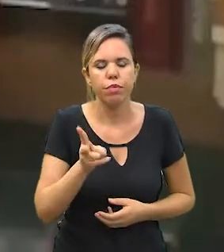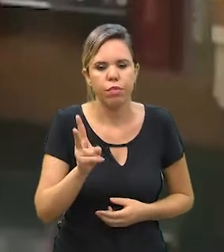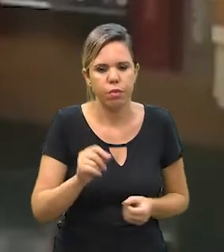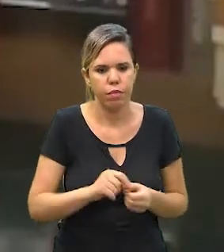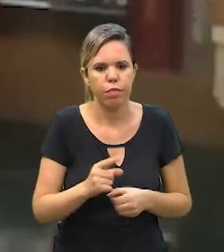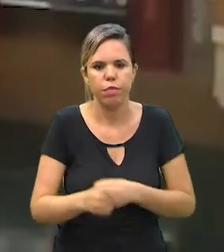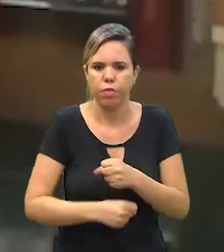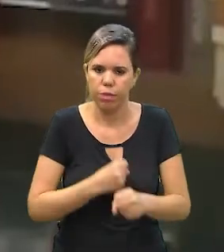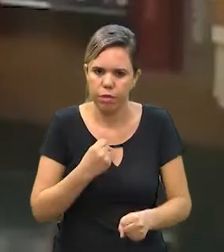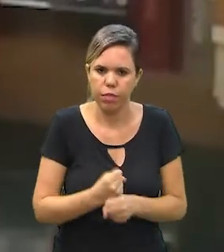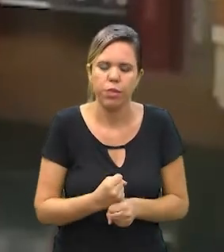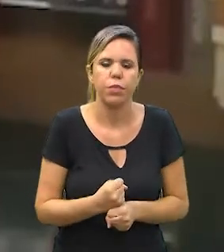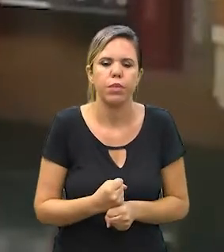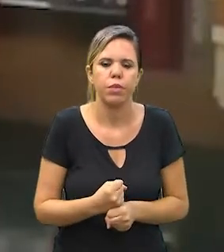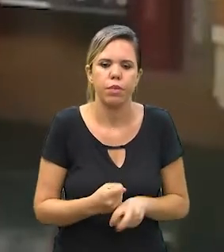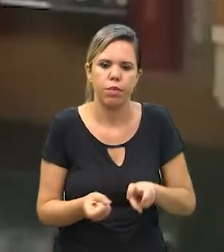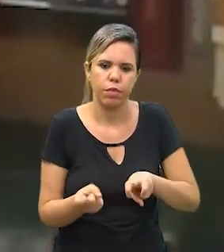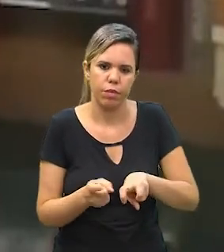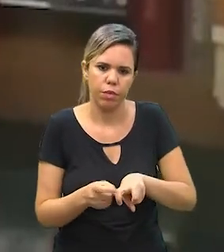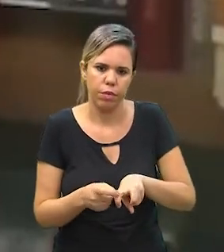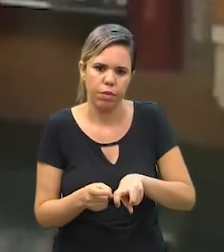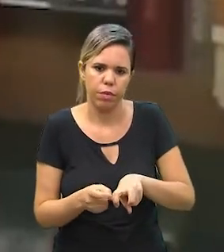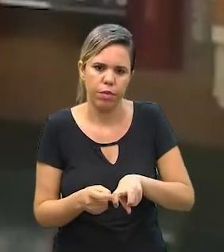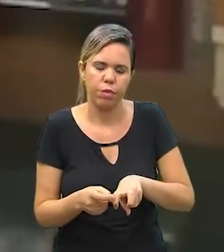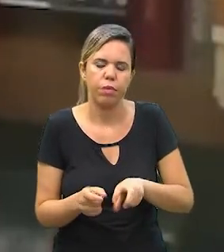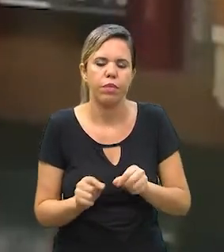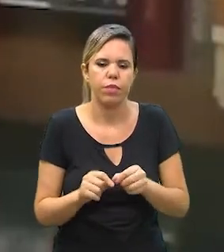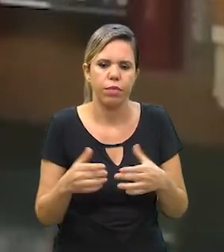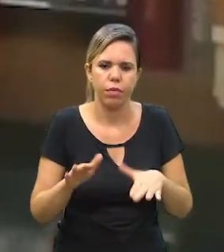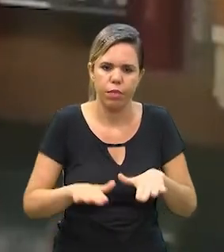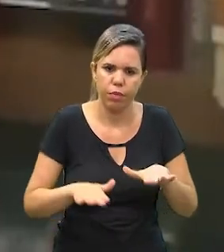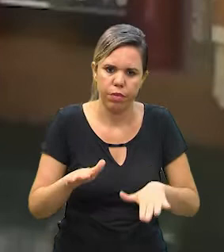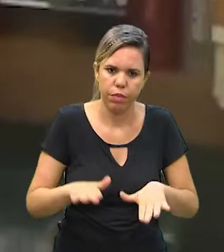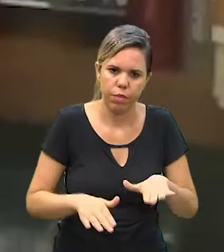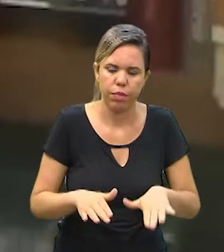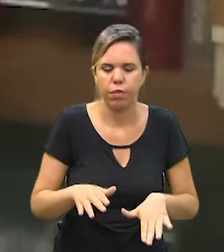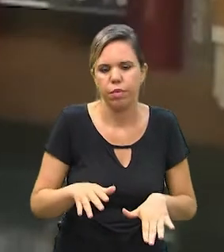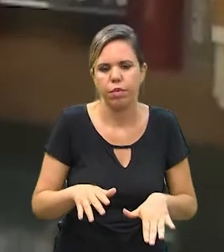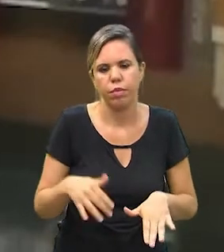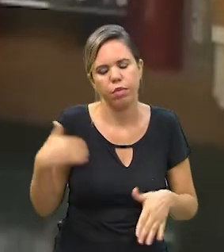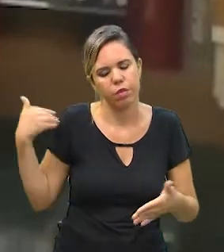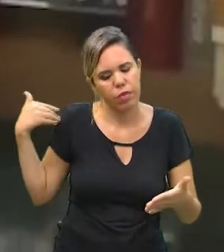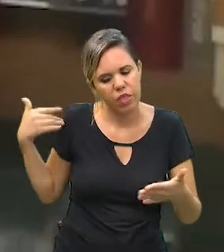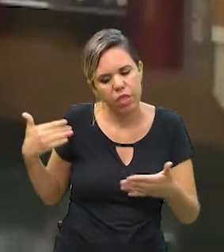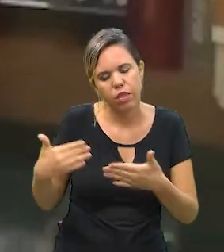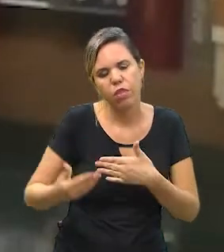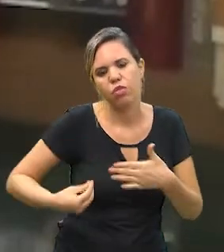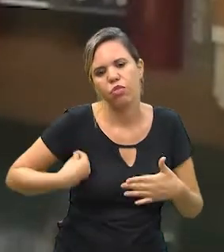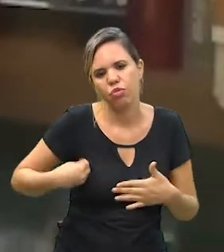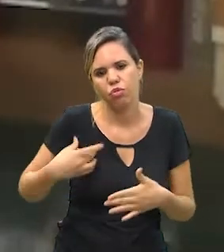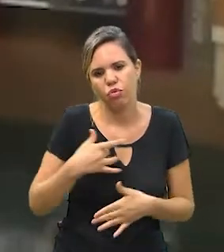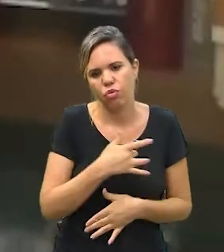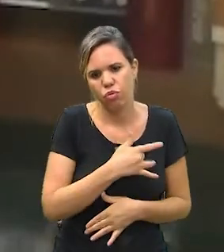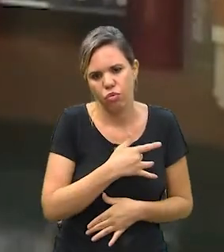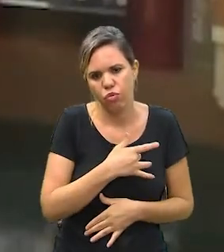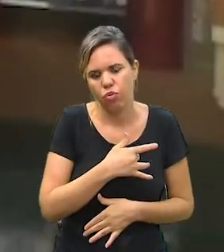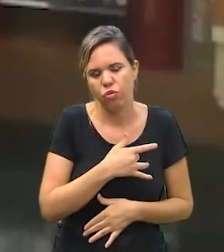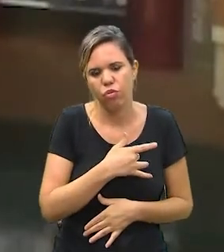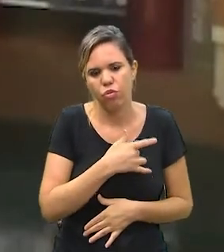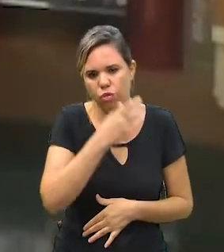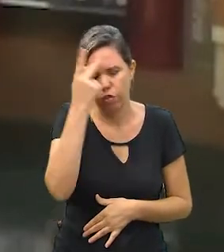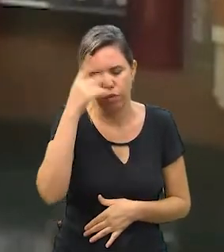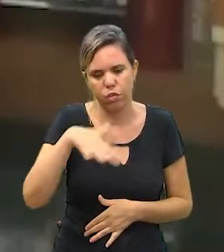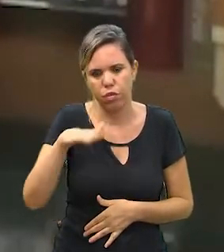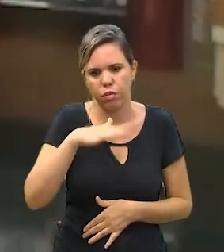passe anualmente no ginecologista, e aí, dependendo da história clínica, do quadro, dos